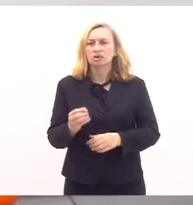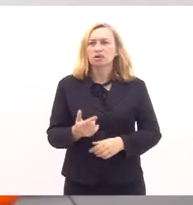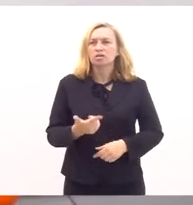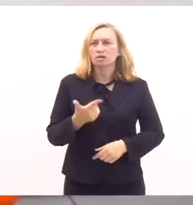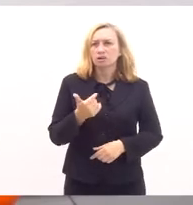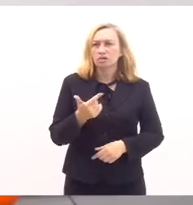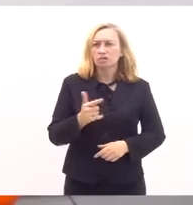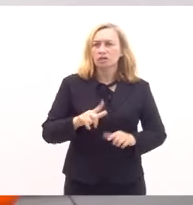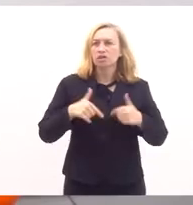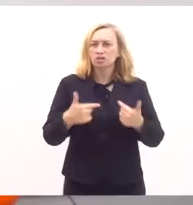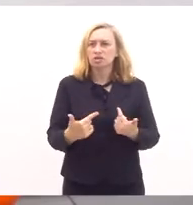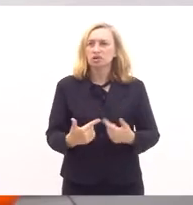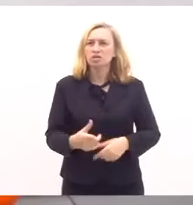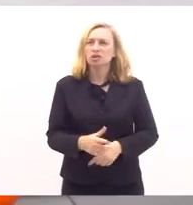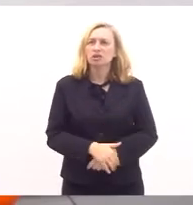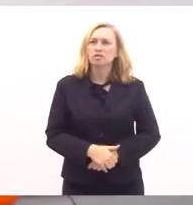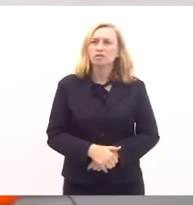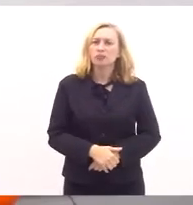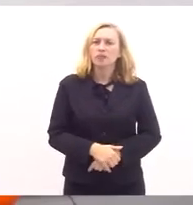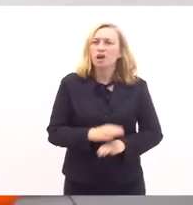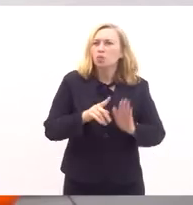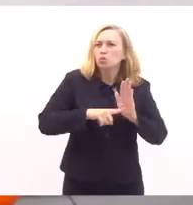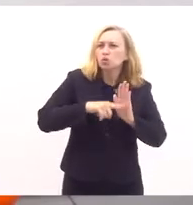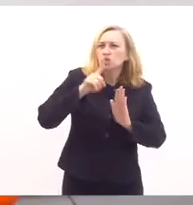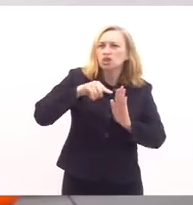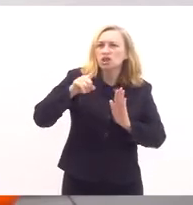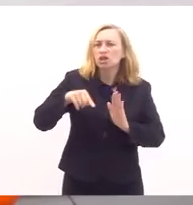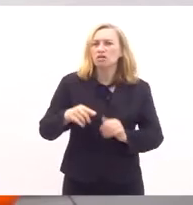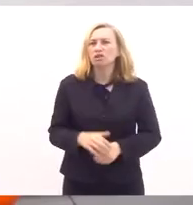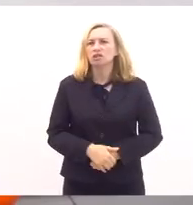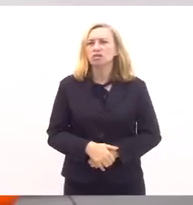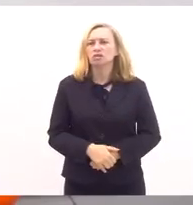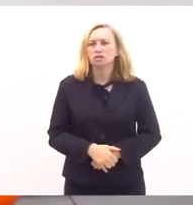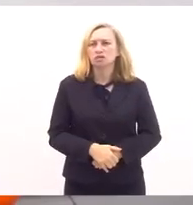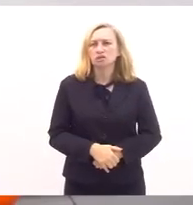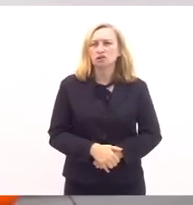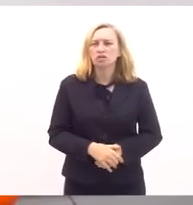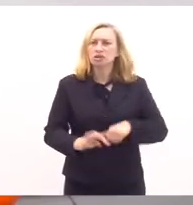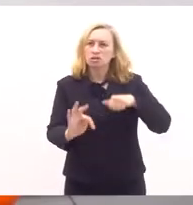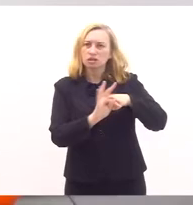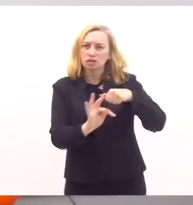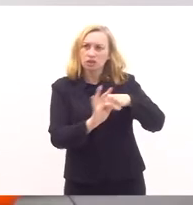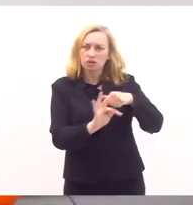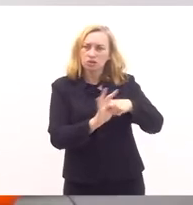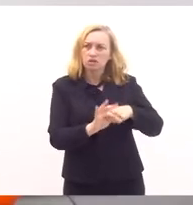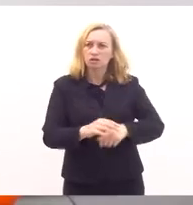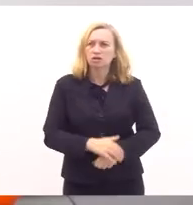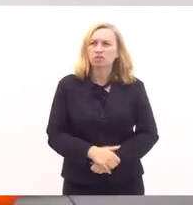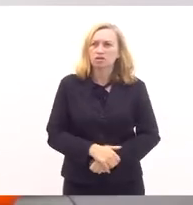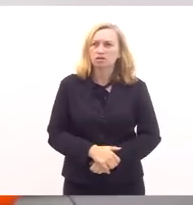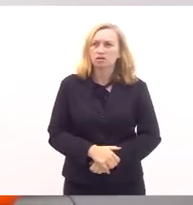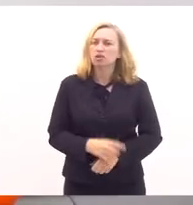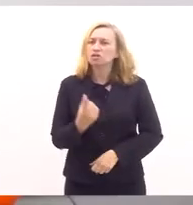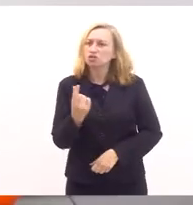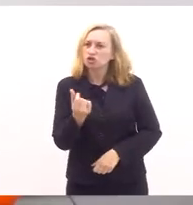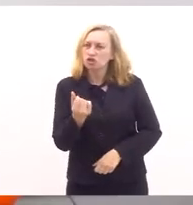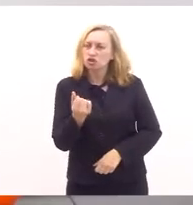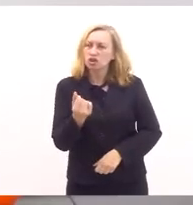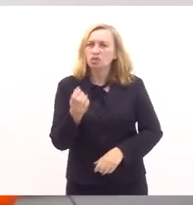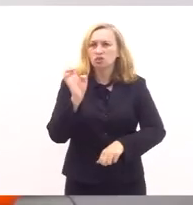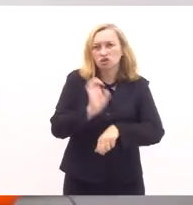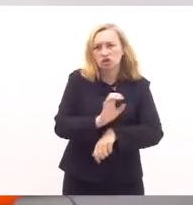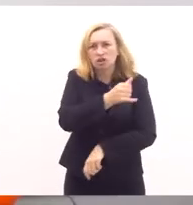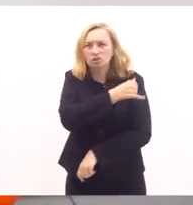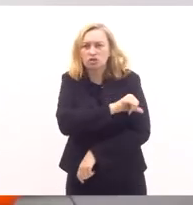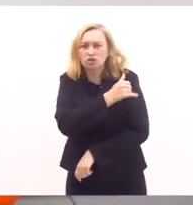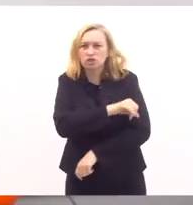né, tendo o nível de sofisticação tecnológica, com dinheiro a rodo no estado do